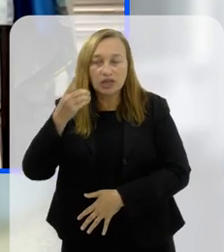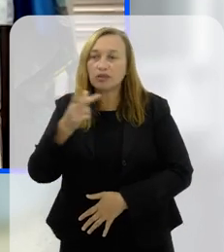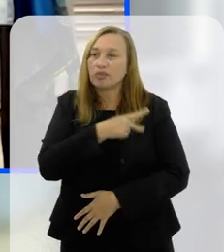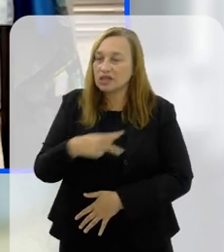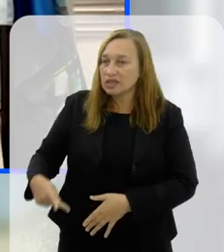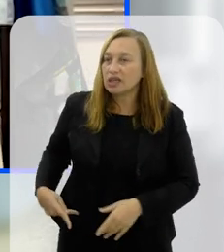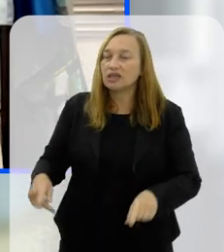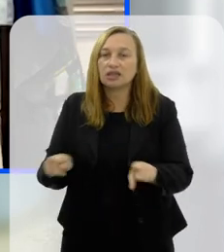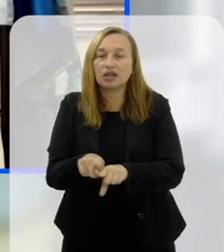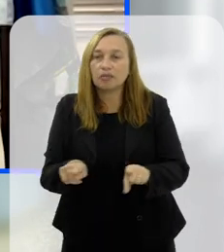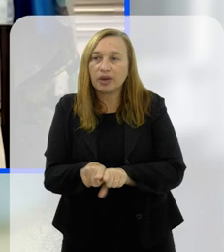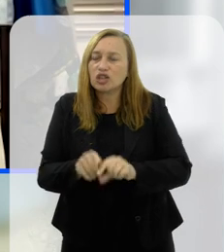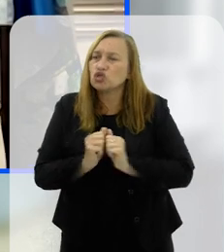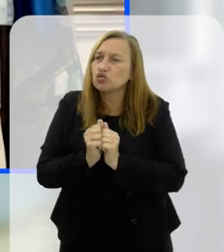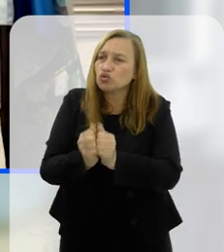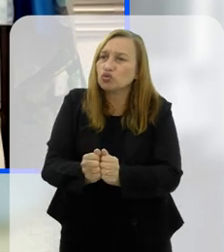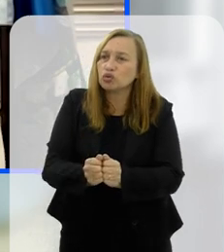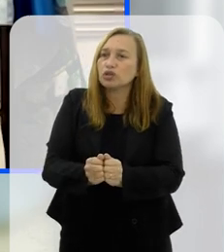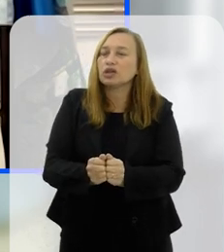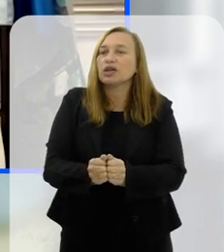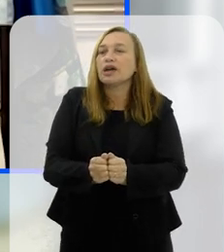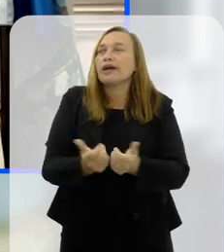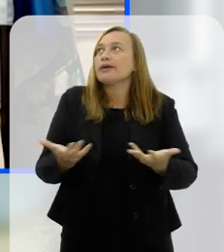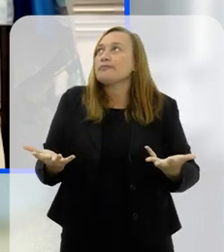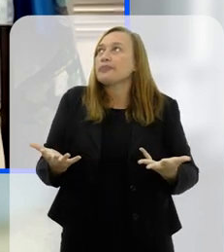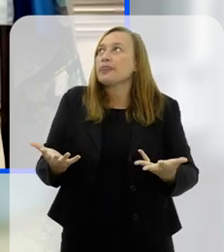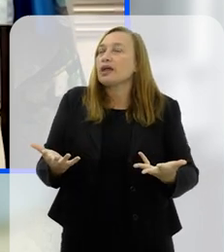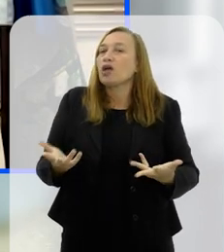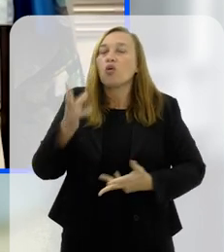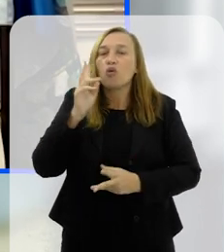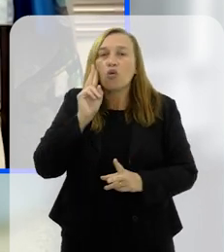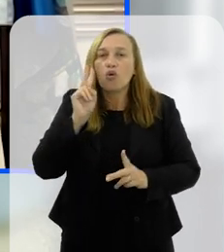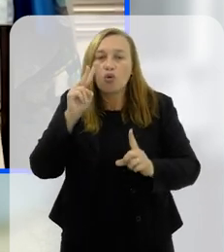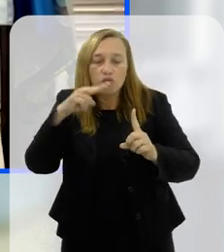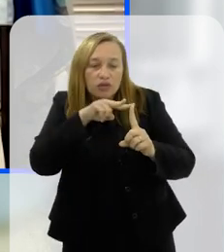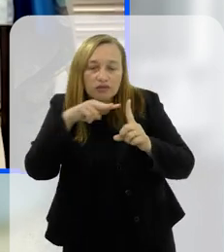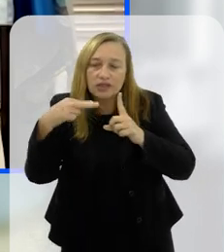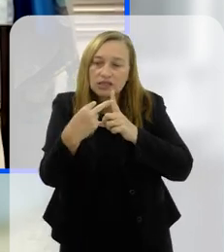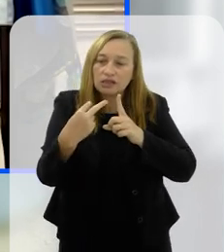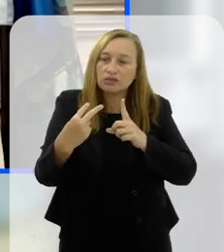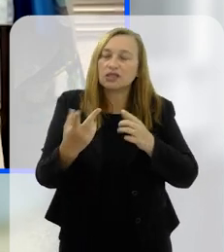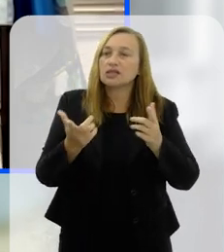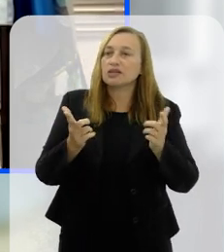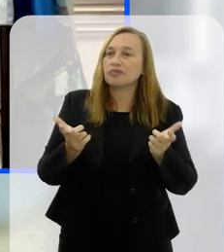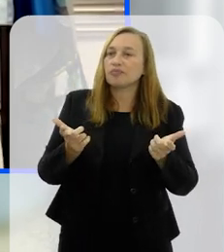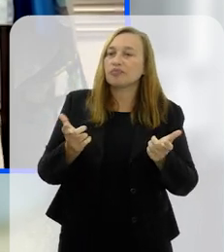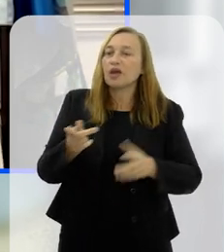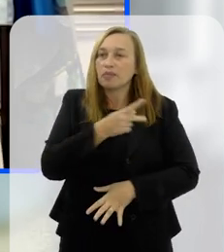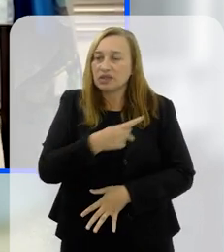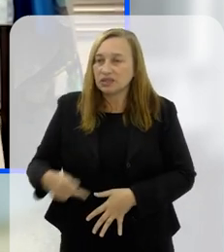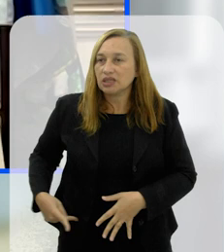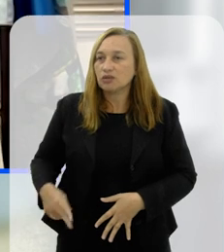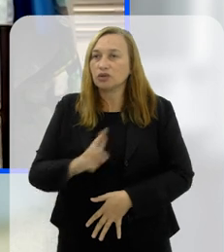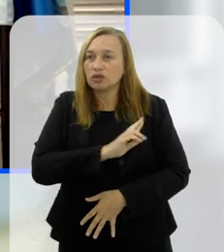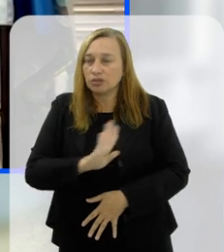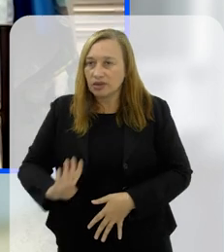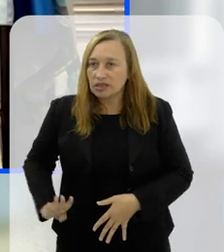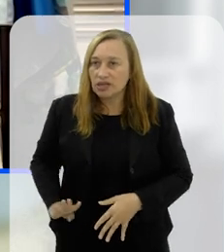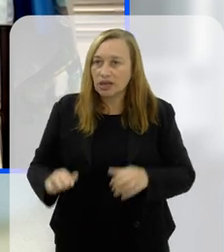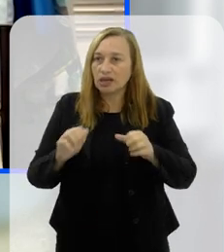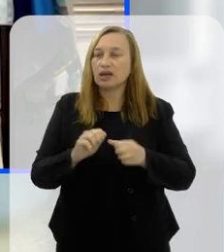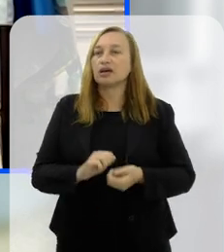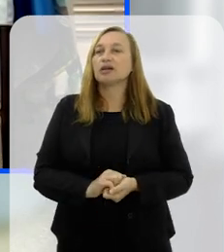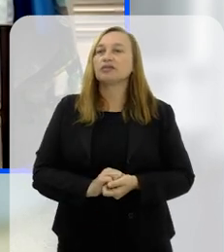nosso Presidente também tá muito eh eh eh olhando para essa causa nosso Presidente Rodrigo